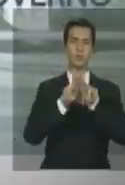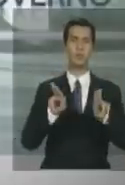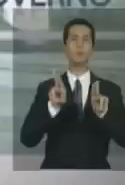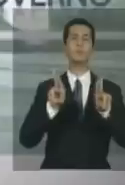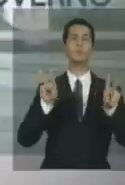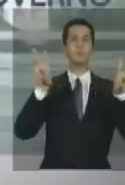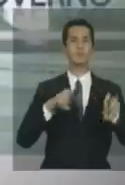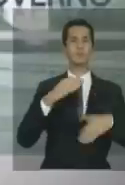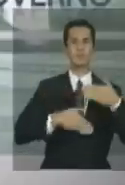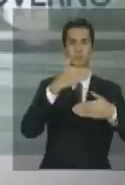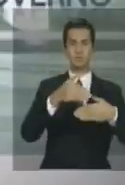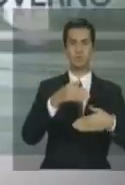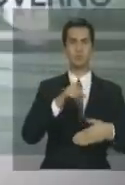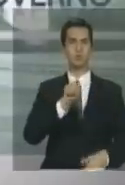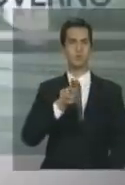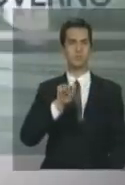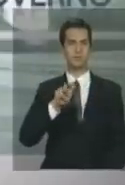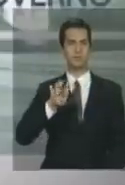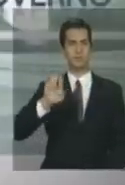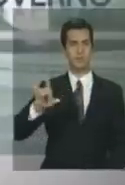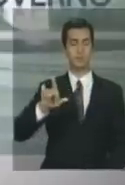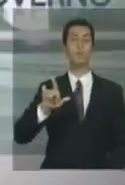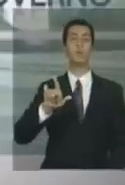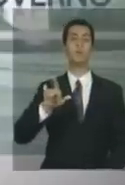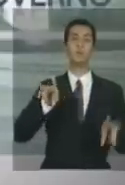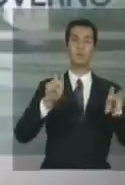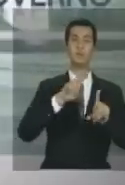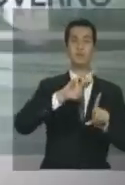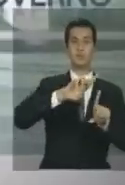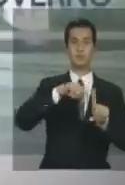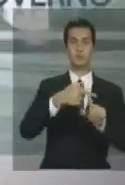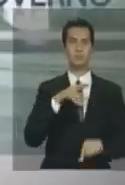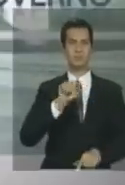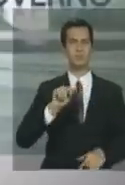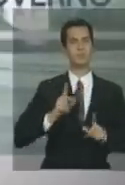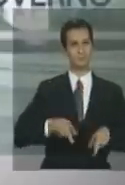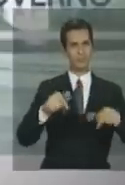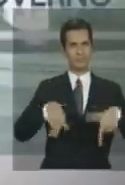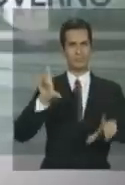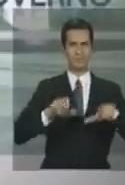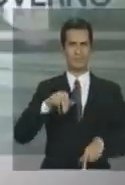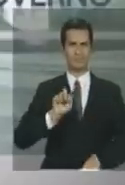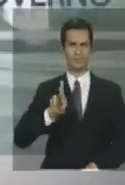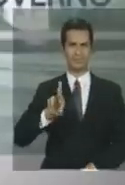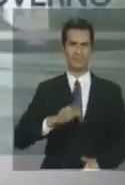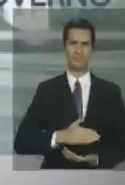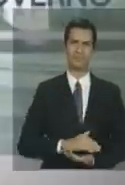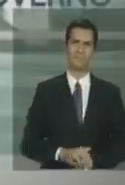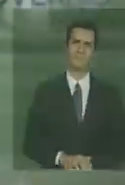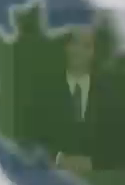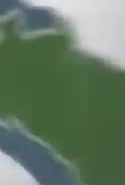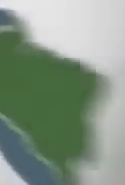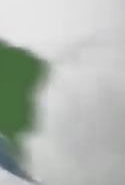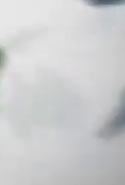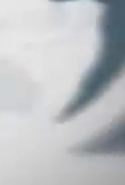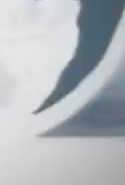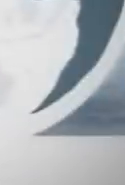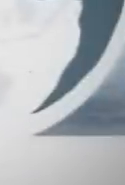Desenvolvimento Sustentável, a Rio+20, na Câmara dos Deputados. Continue com a gente, a NBR e a TV do Governo Federal.